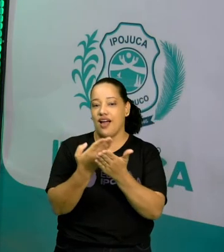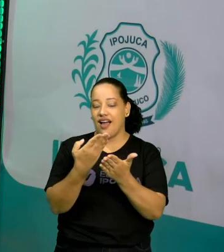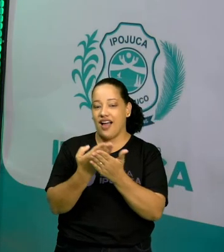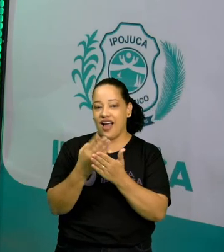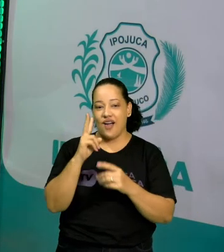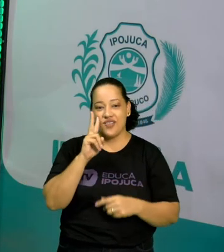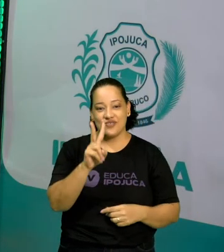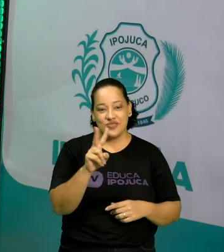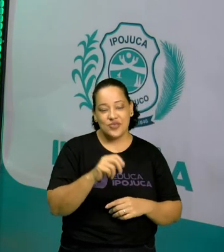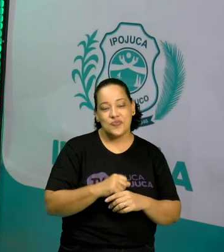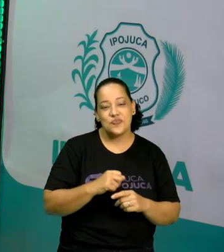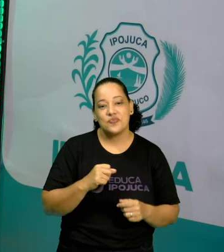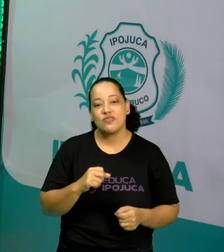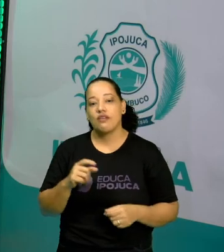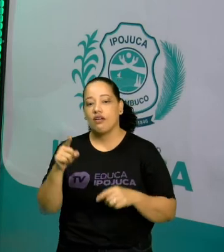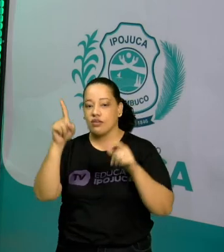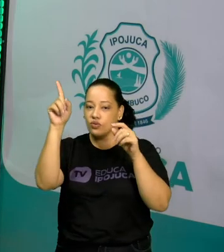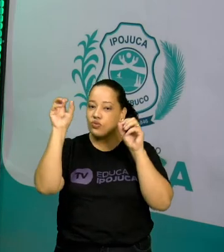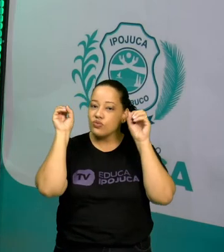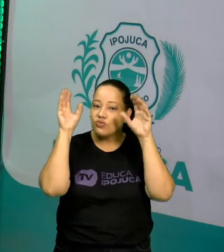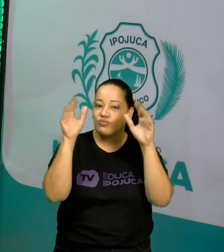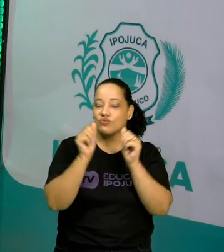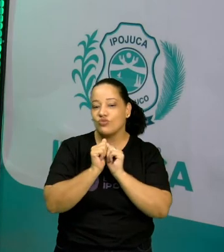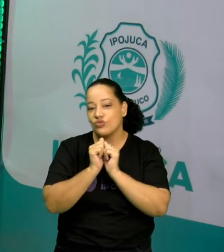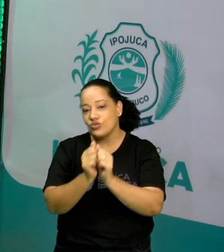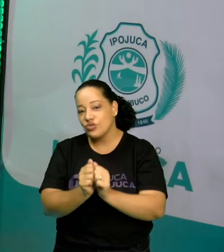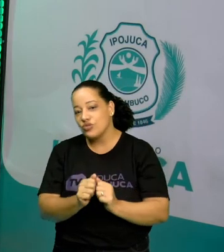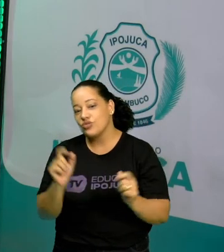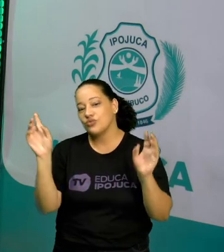aulas. Fique com Deus, fique na paz e